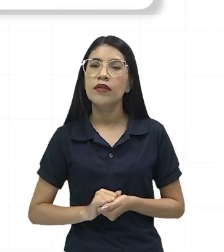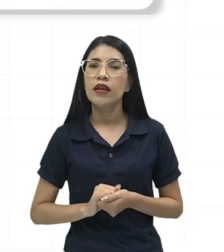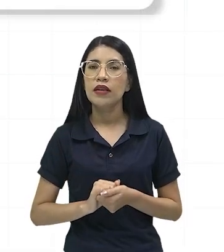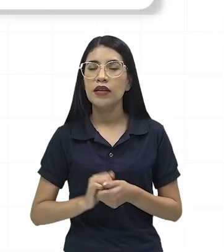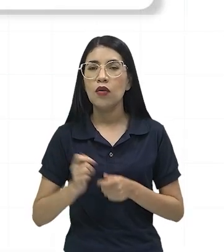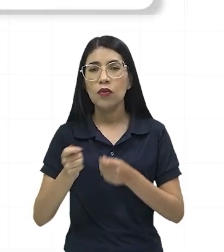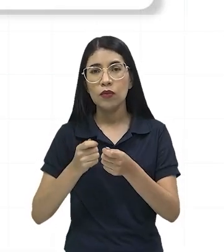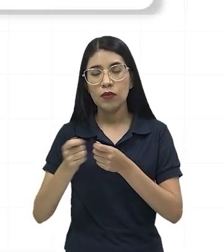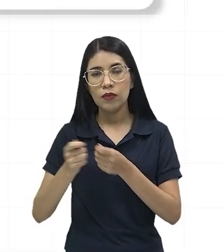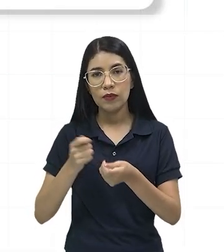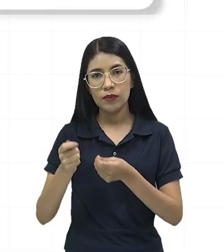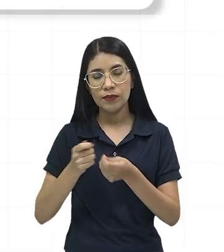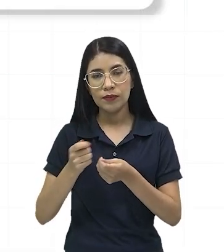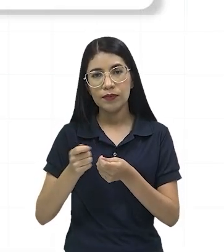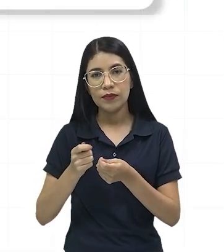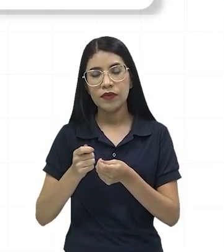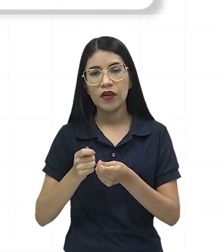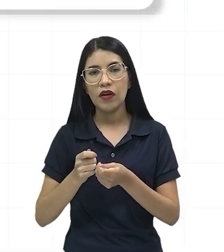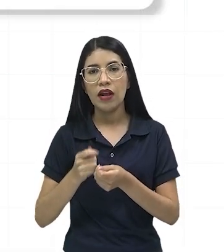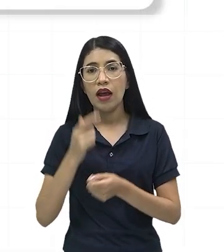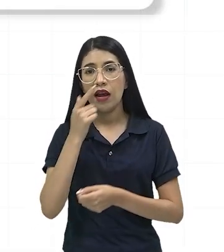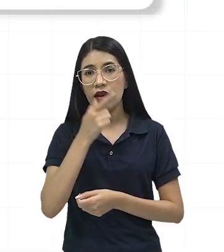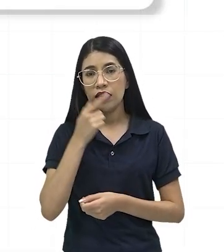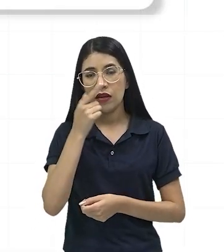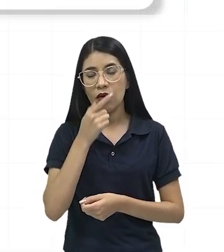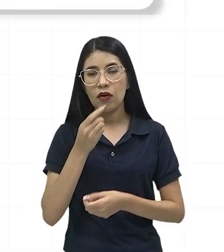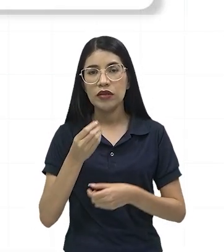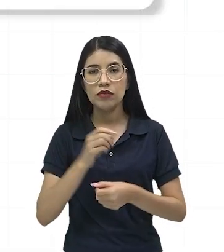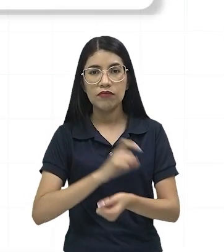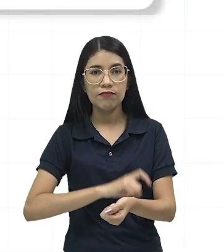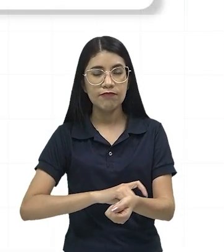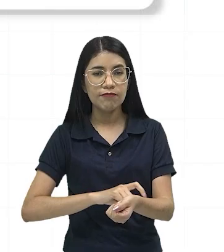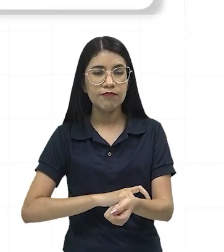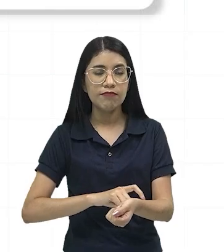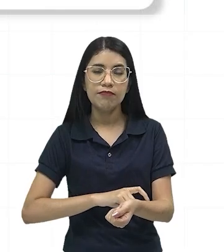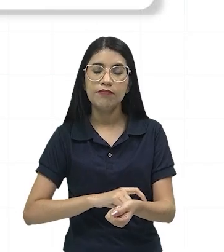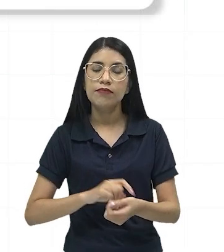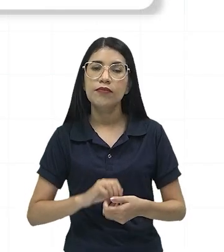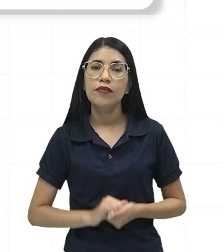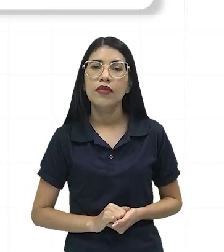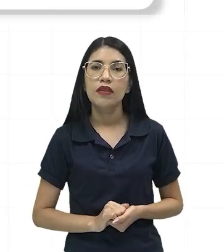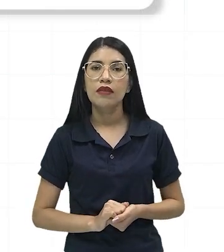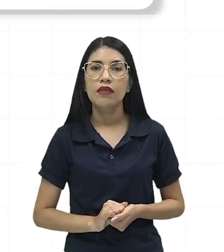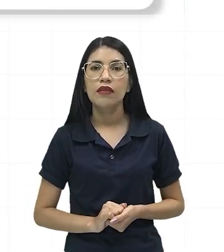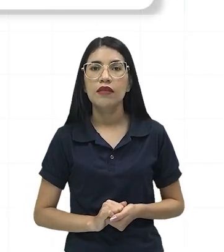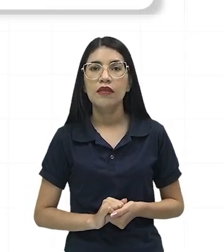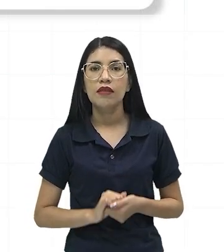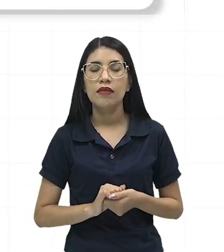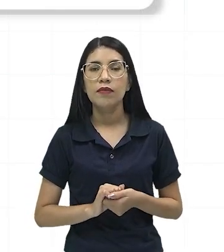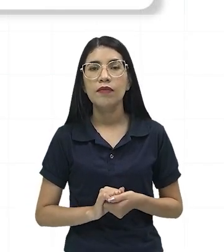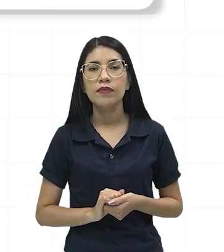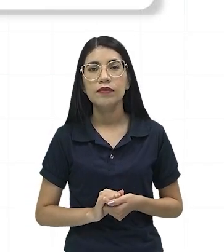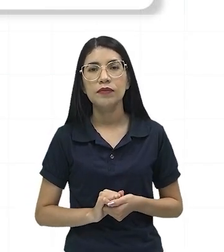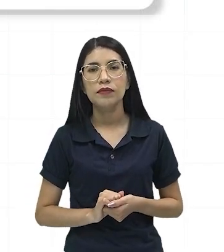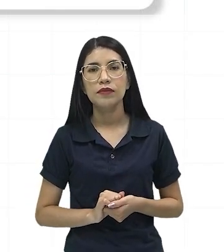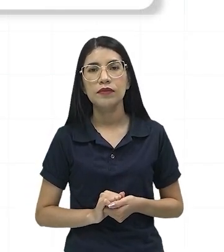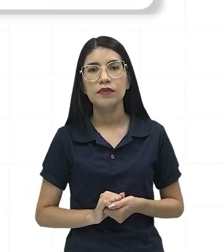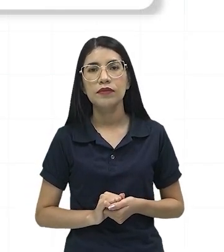pela regulação da glicose no nosso sangue, certo? Então, se a gente